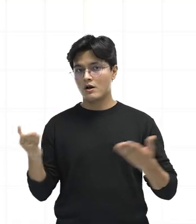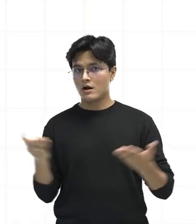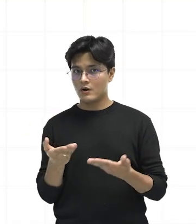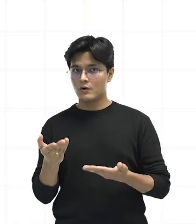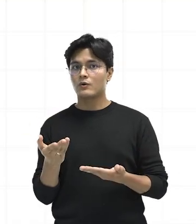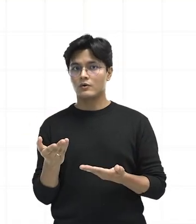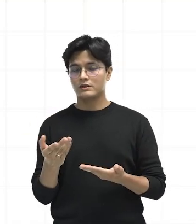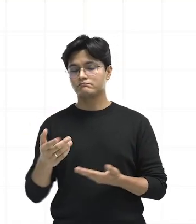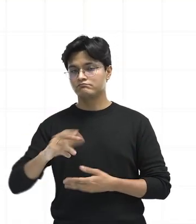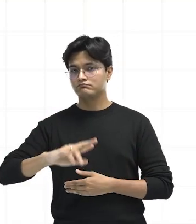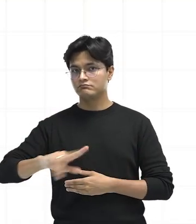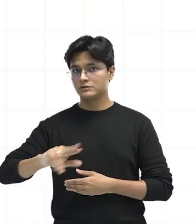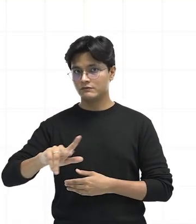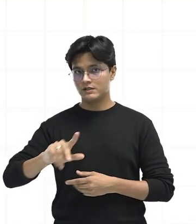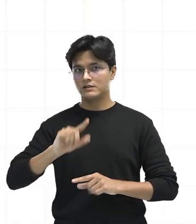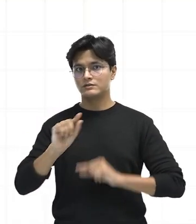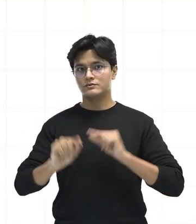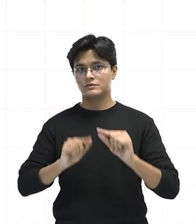vai